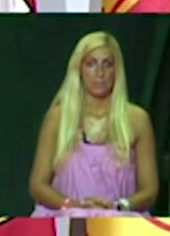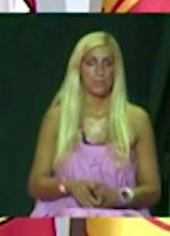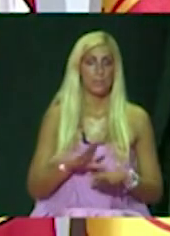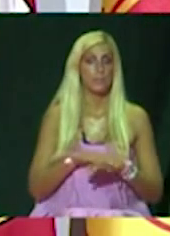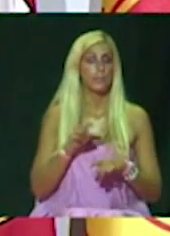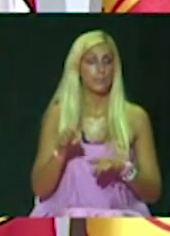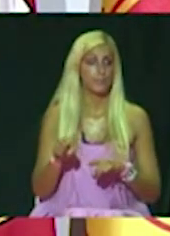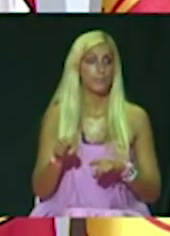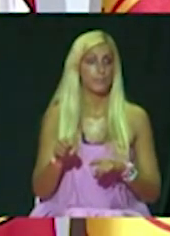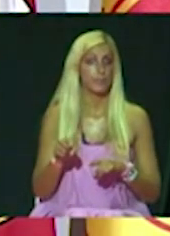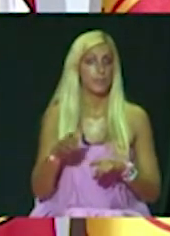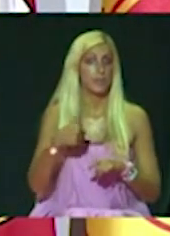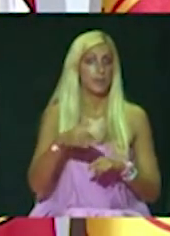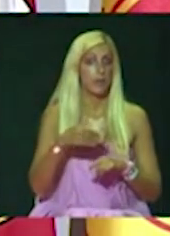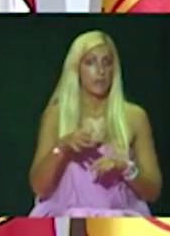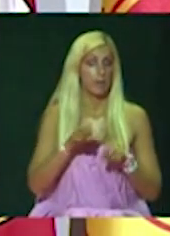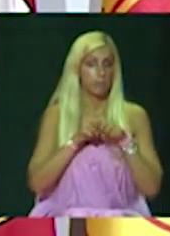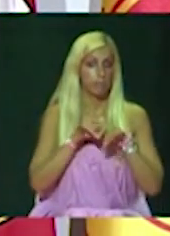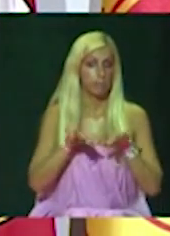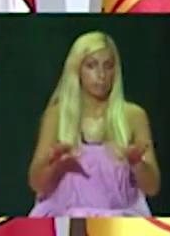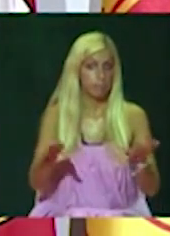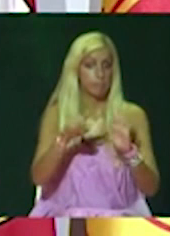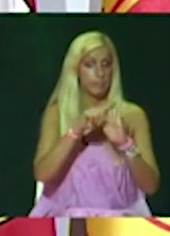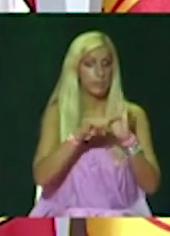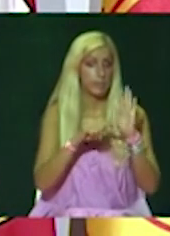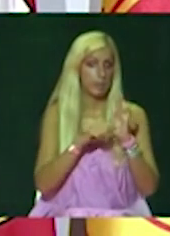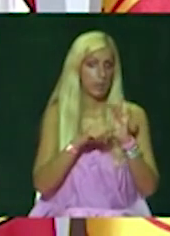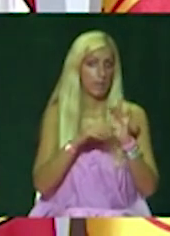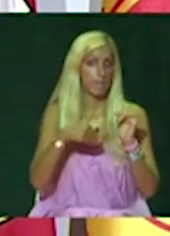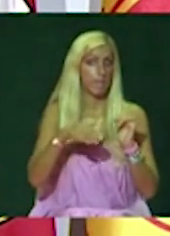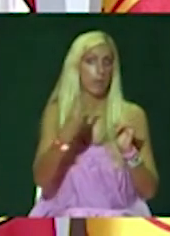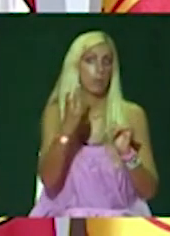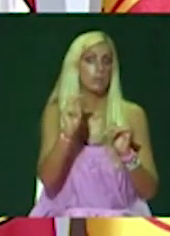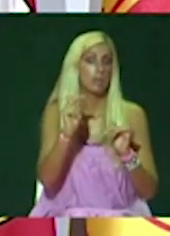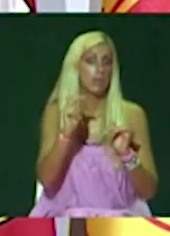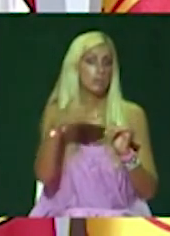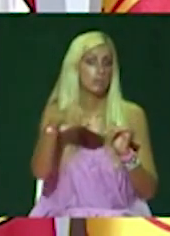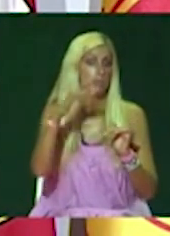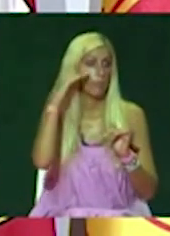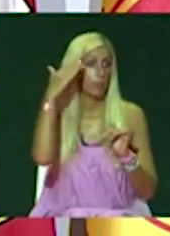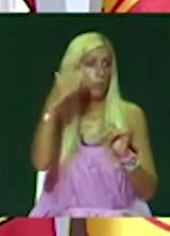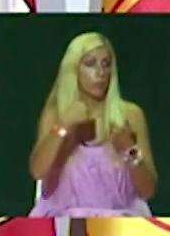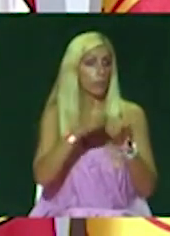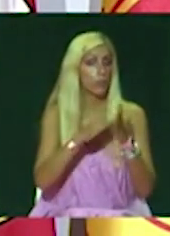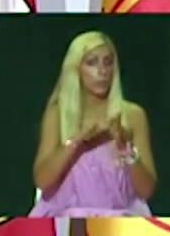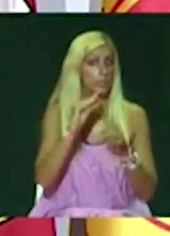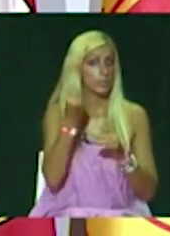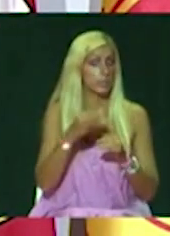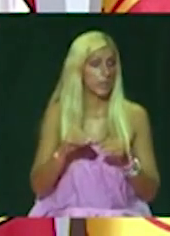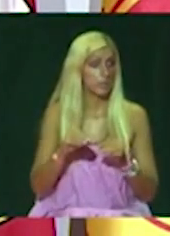por isso que iremos alargar estas medidas ao longo dos próximos 2 anos a todas as